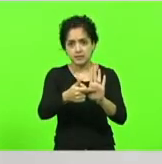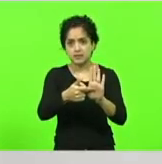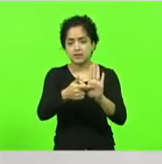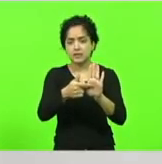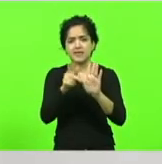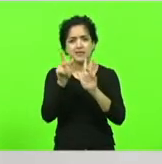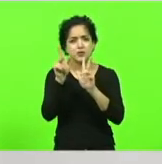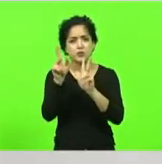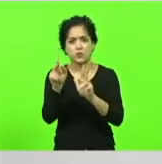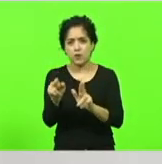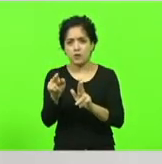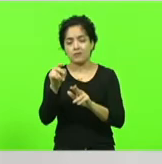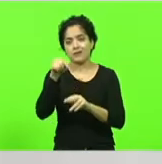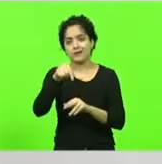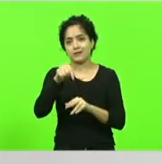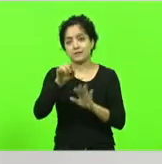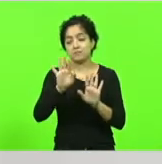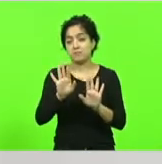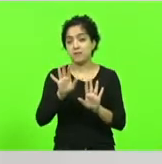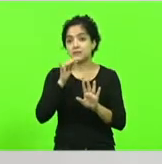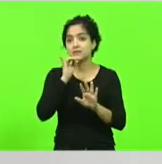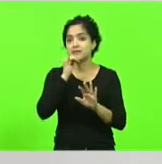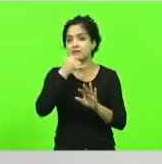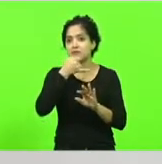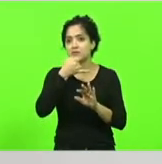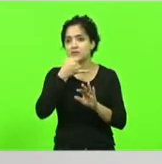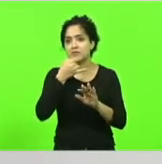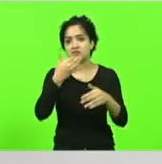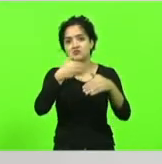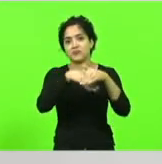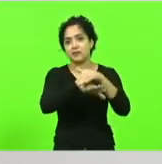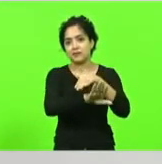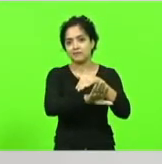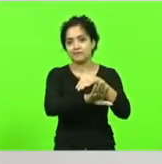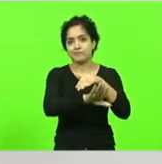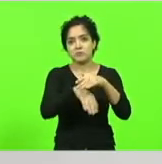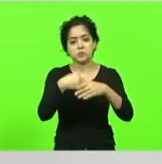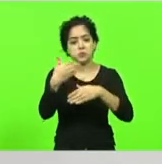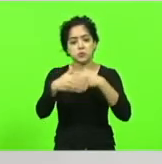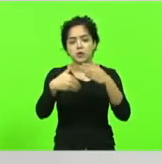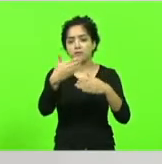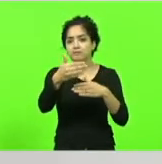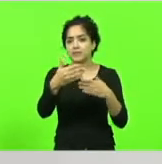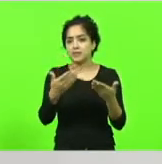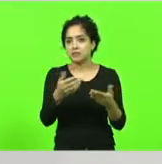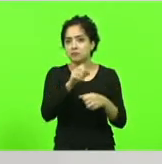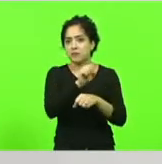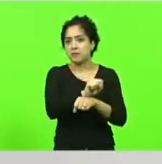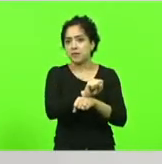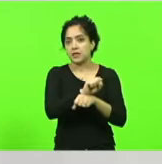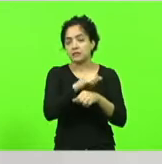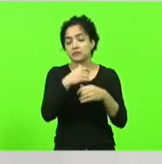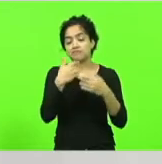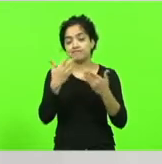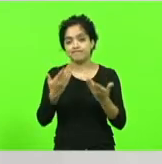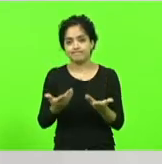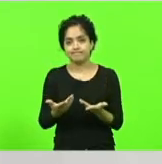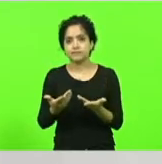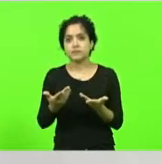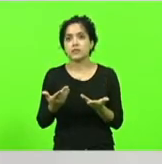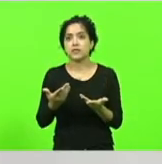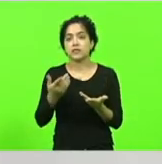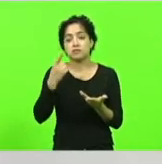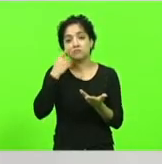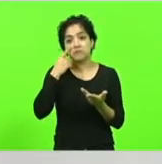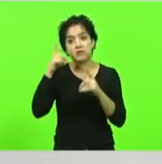a esse nessa casa, e infelizmente está lá emperrado, não caminha nas comissões. Quem sabe se tiver, né? Vim de